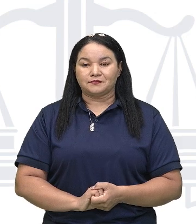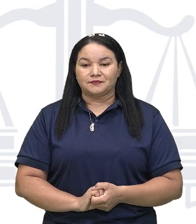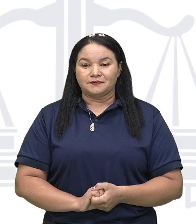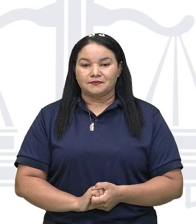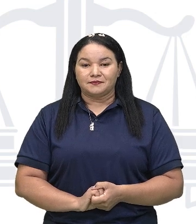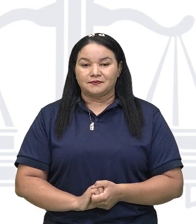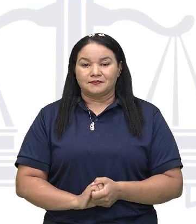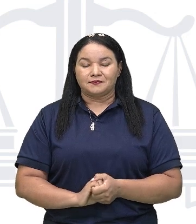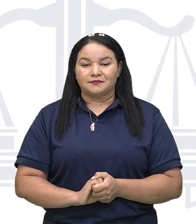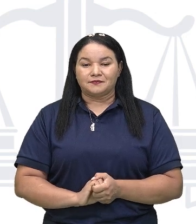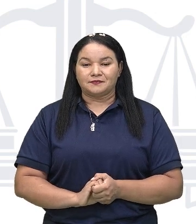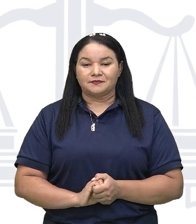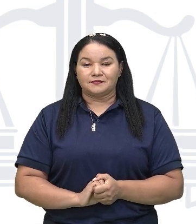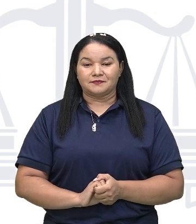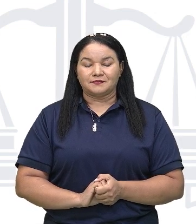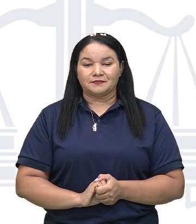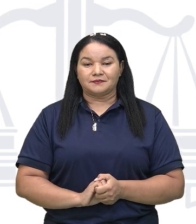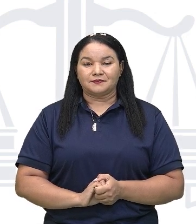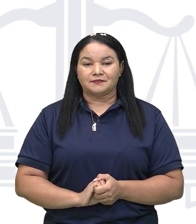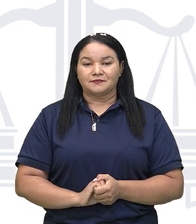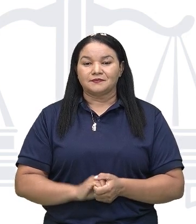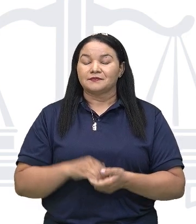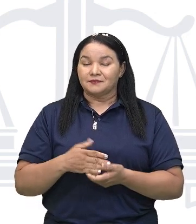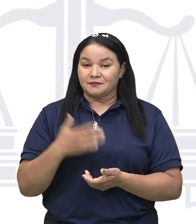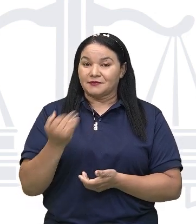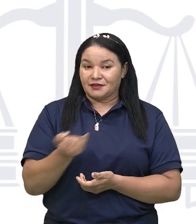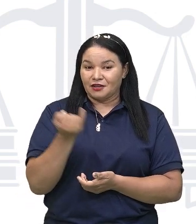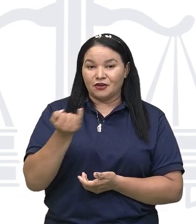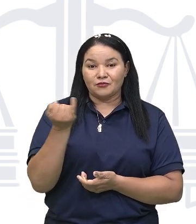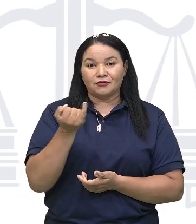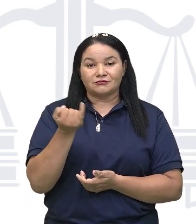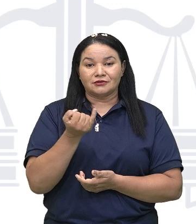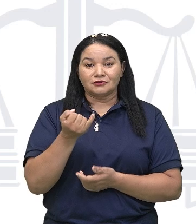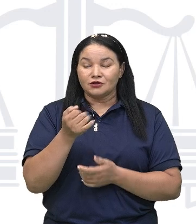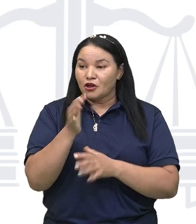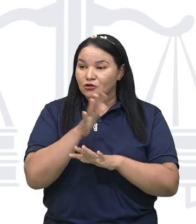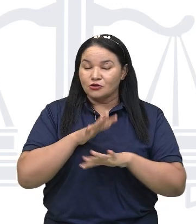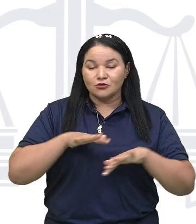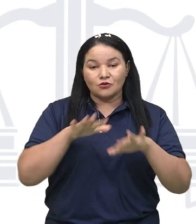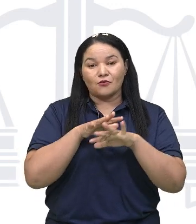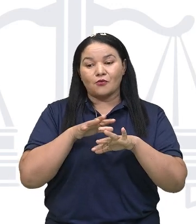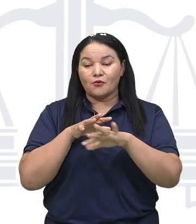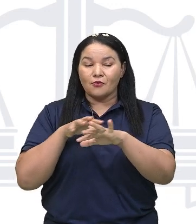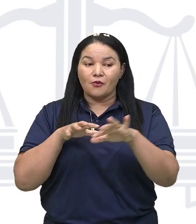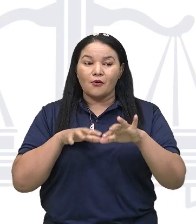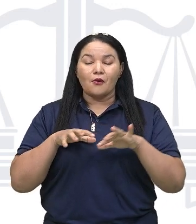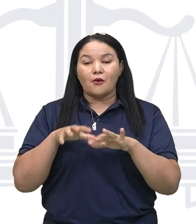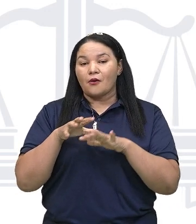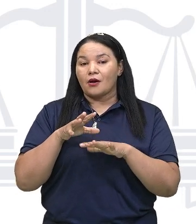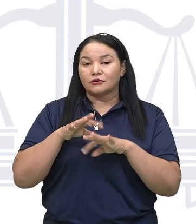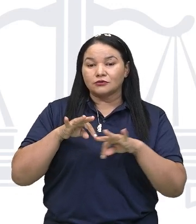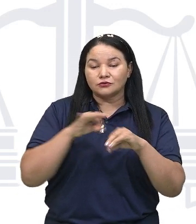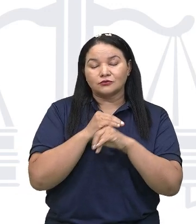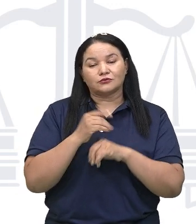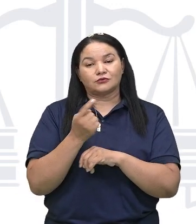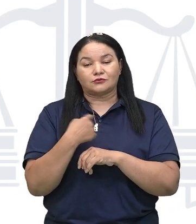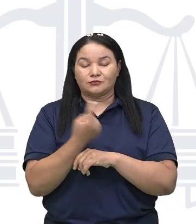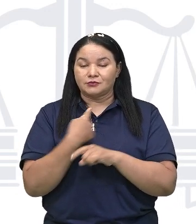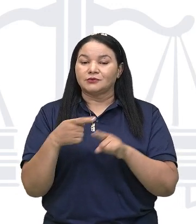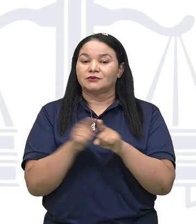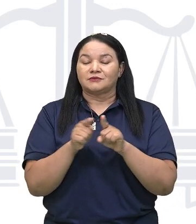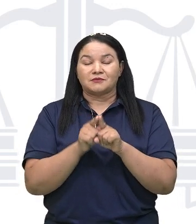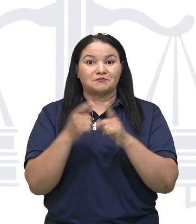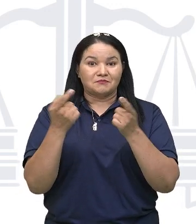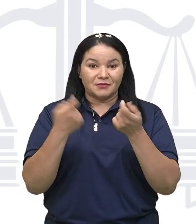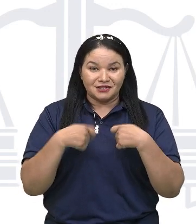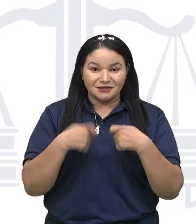Muito bem, olha, a importância dele, né, para toda a rede, né, mas nós também aderimos e temos que aderir,